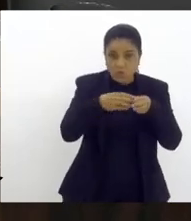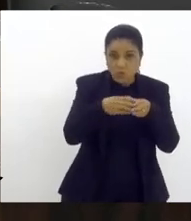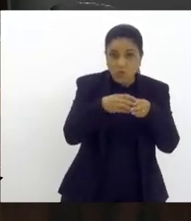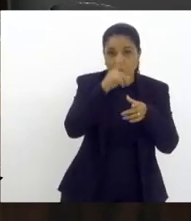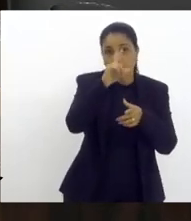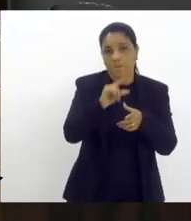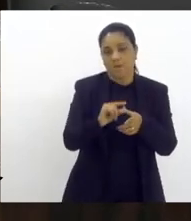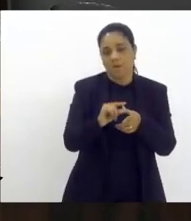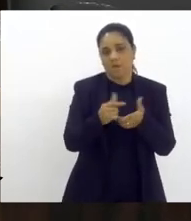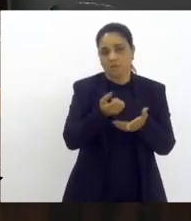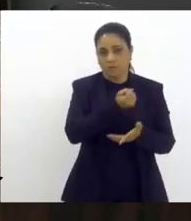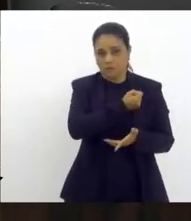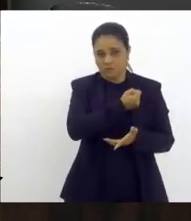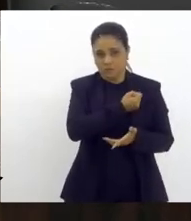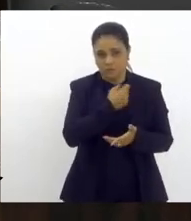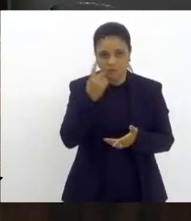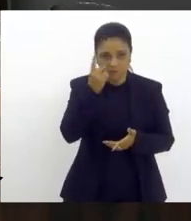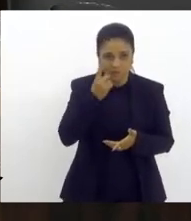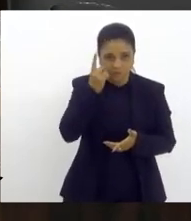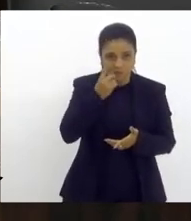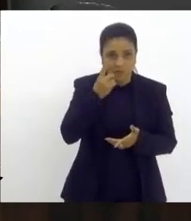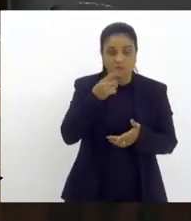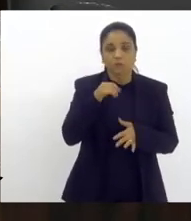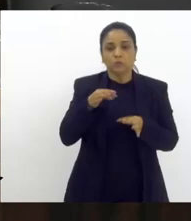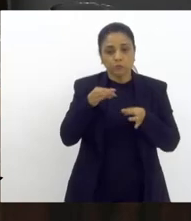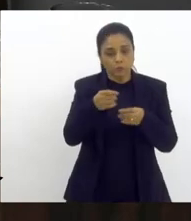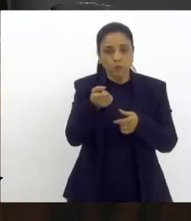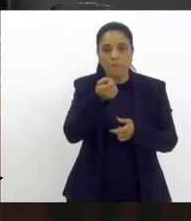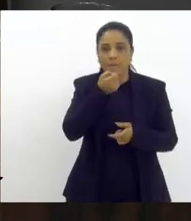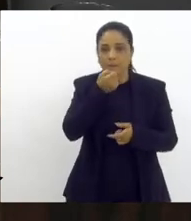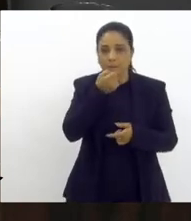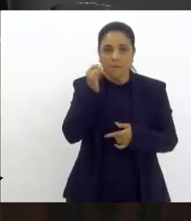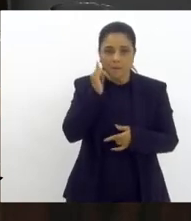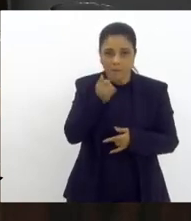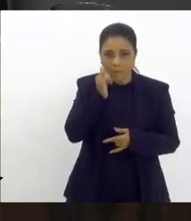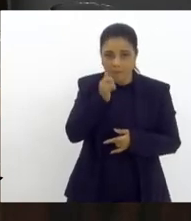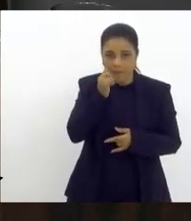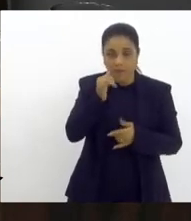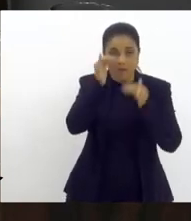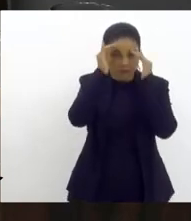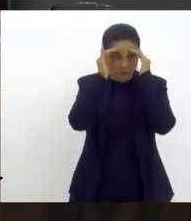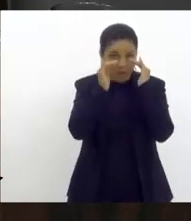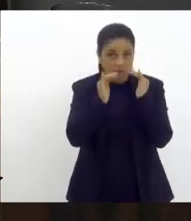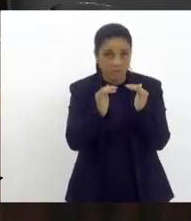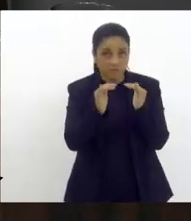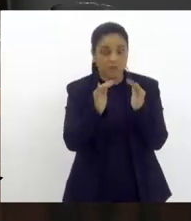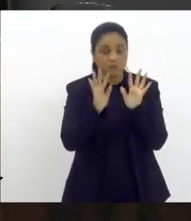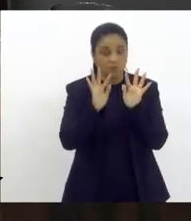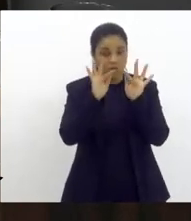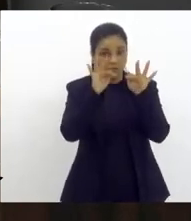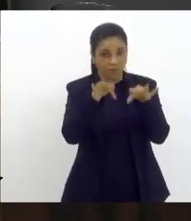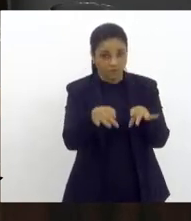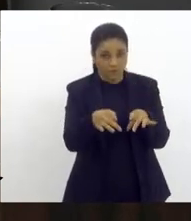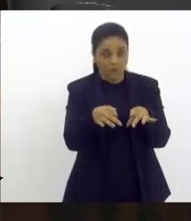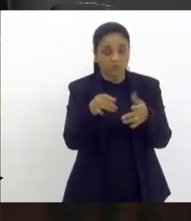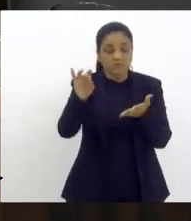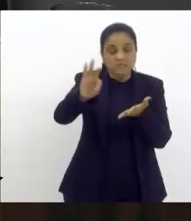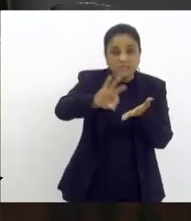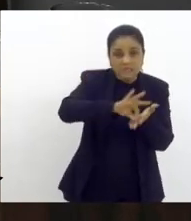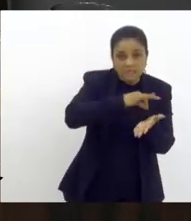Eu pediria todos que querem fazer o discurso a respeito em respeito ao expediente final que se escrevesse